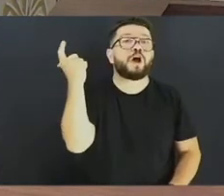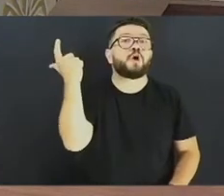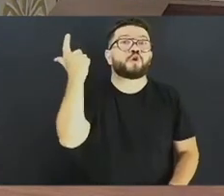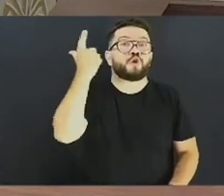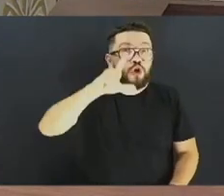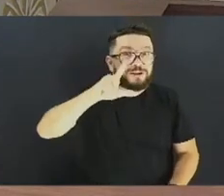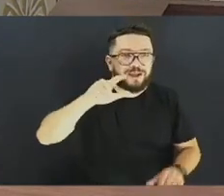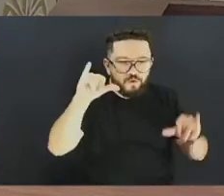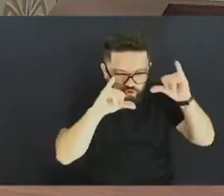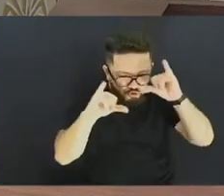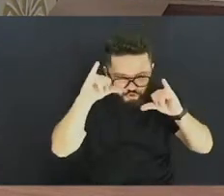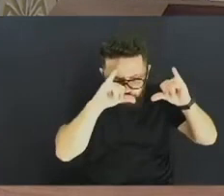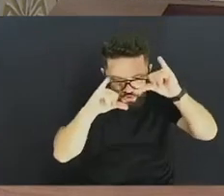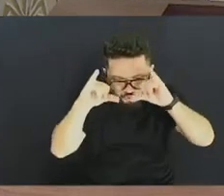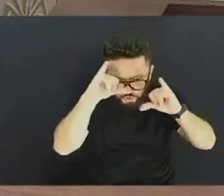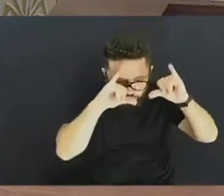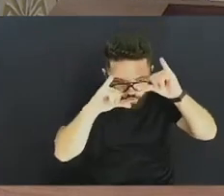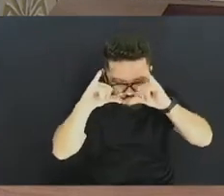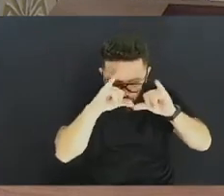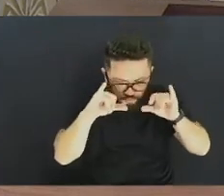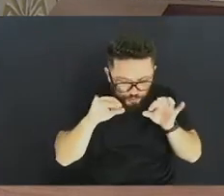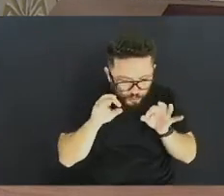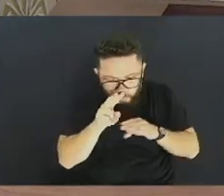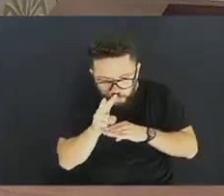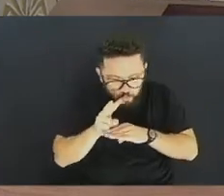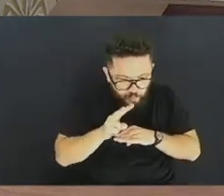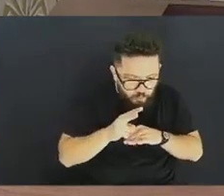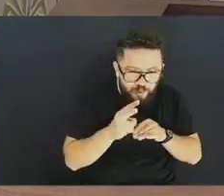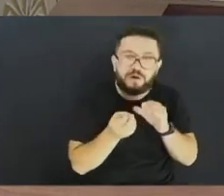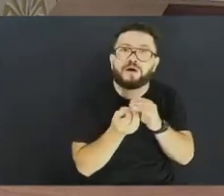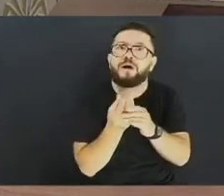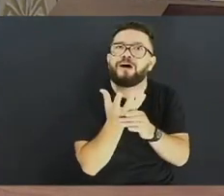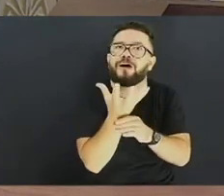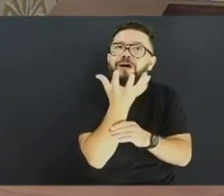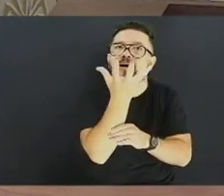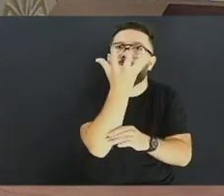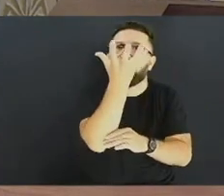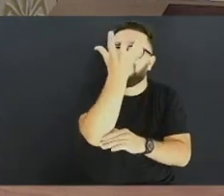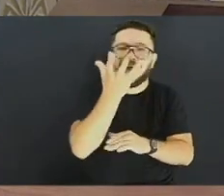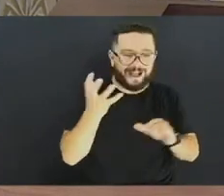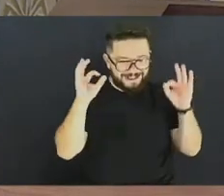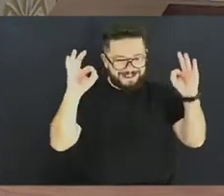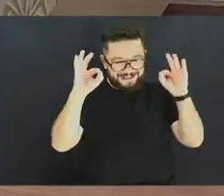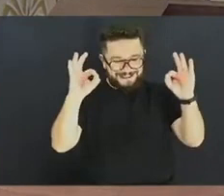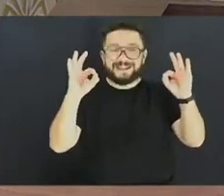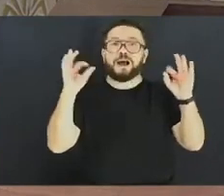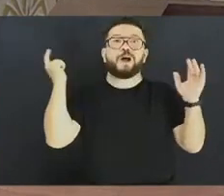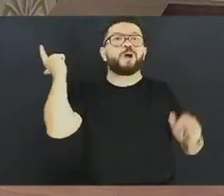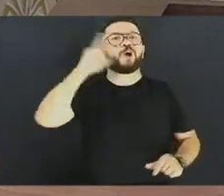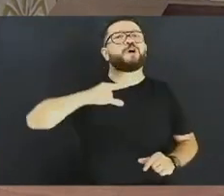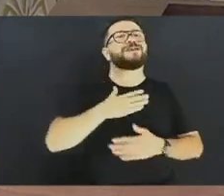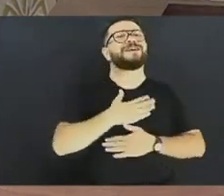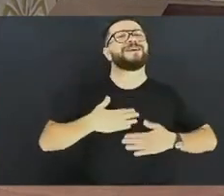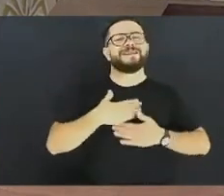Cecília, imediatamente essa câmara. Quem estava, quem ocupava vossos lugares, salvo